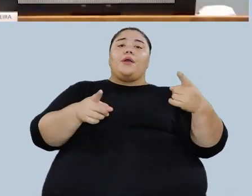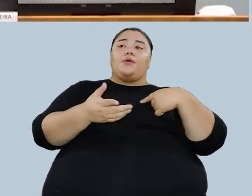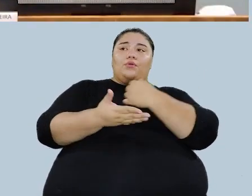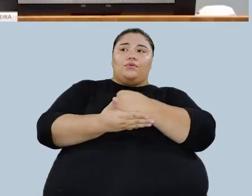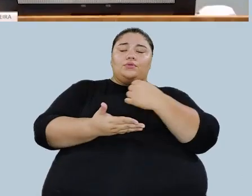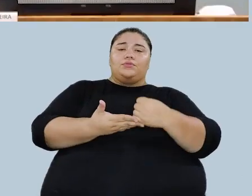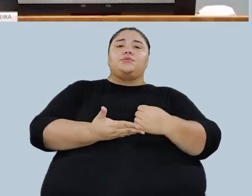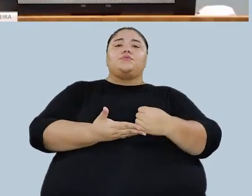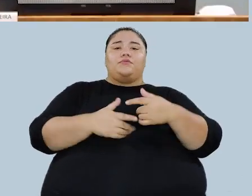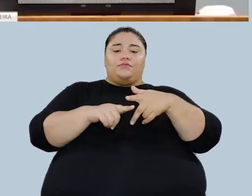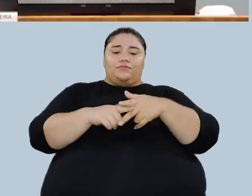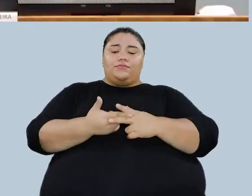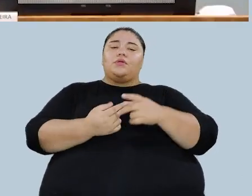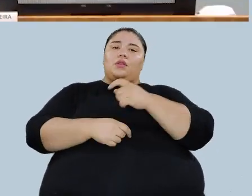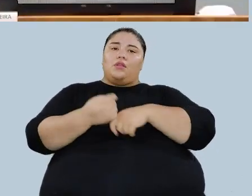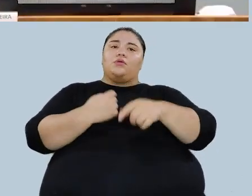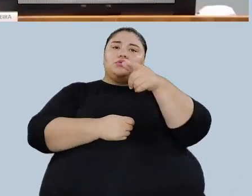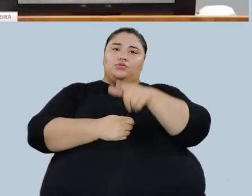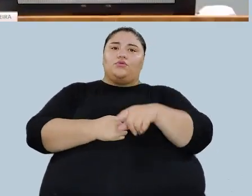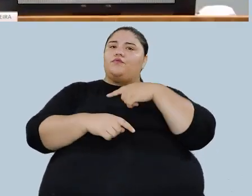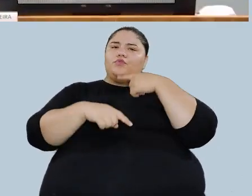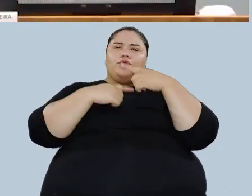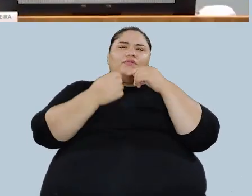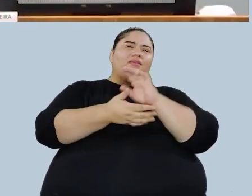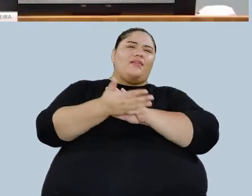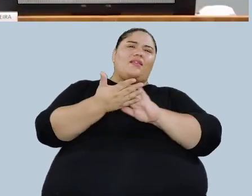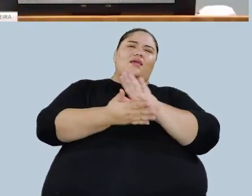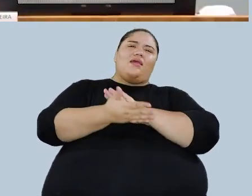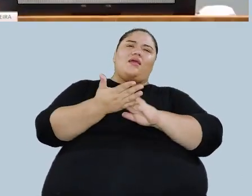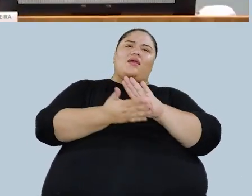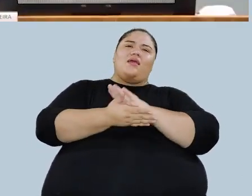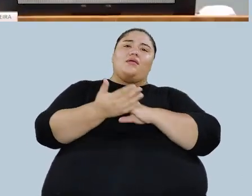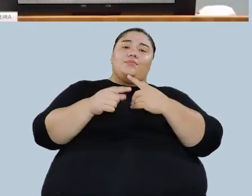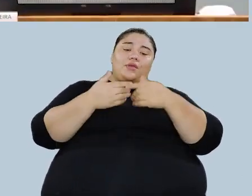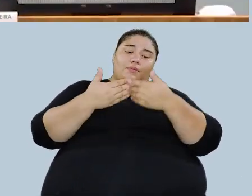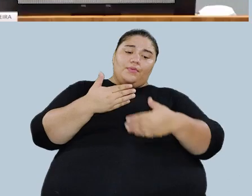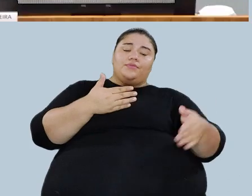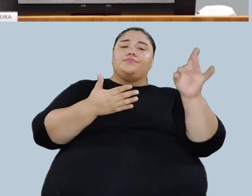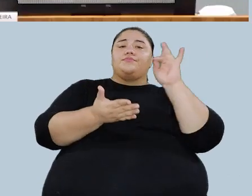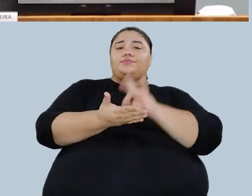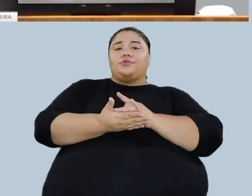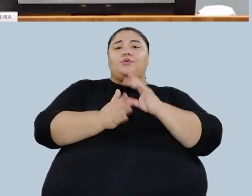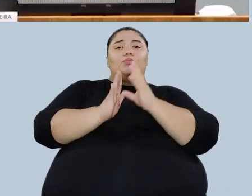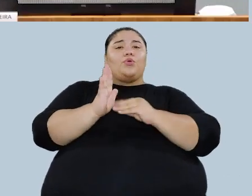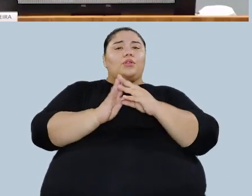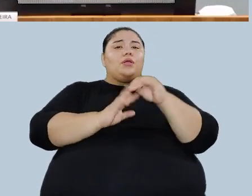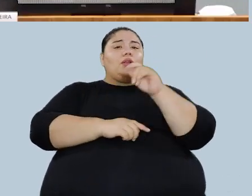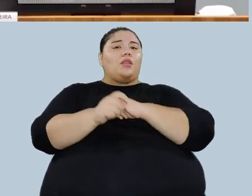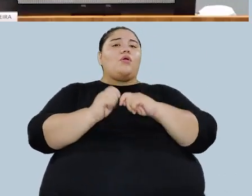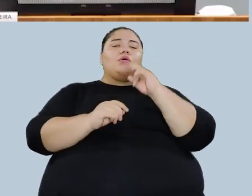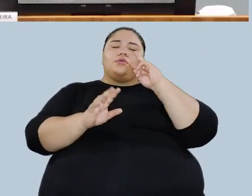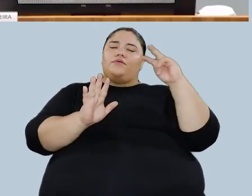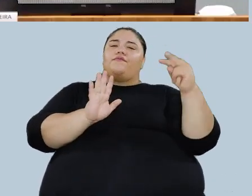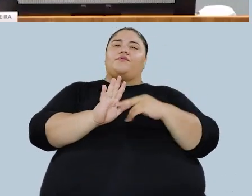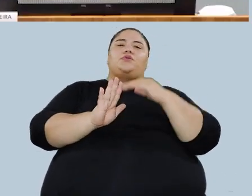que os contratos serão renegociados, eu não tenho dúvida. Porque a partir do momento que isso entrar em vigor, os modelos de negócio serão